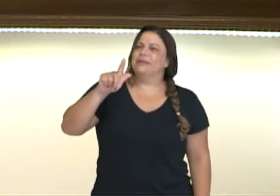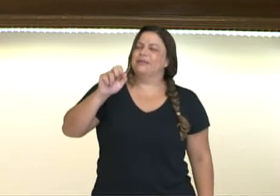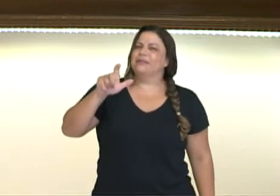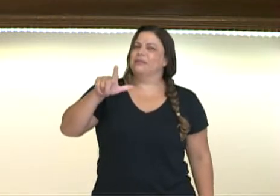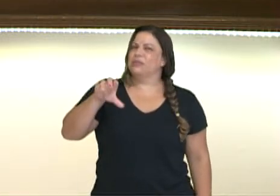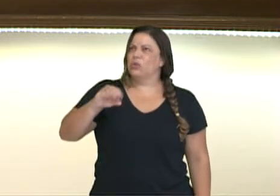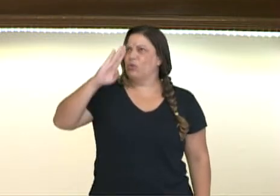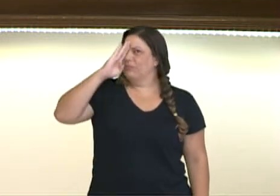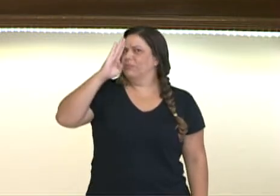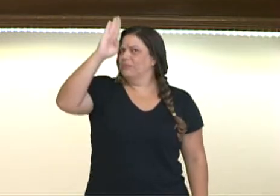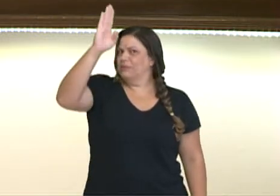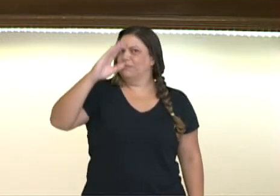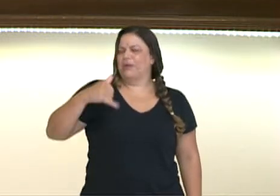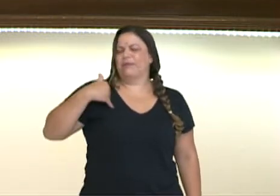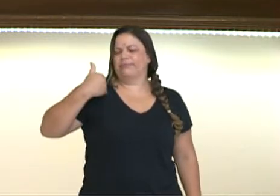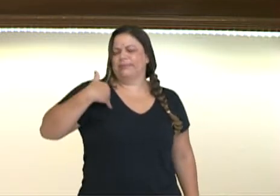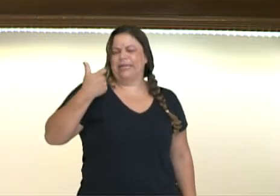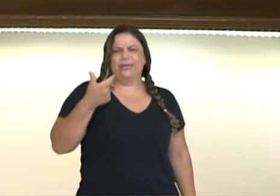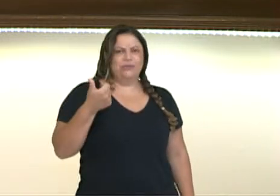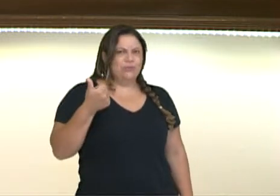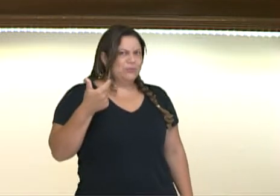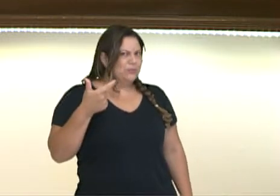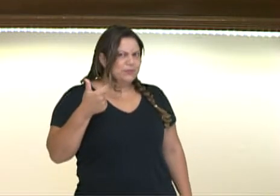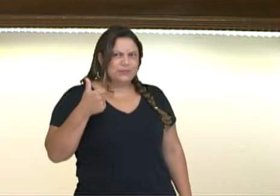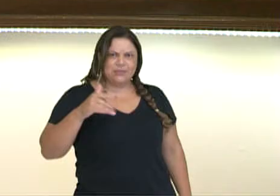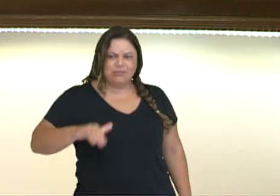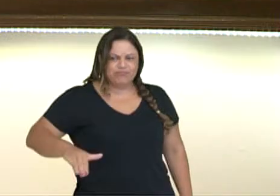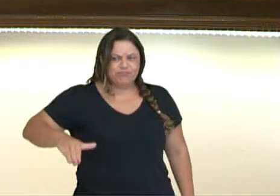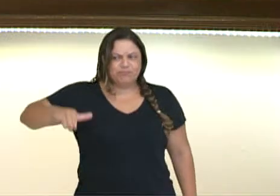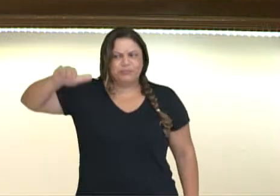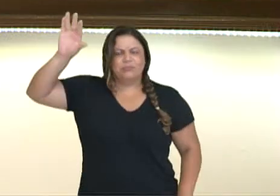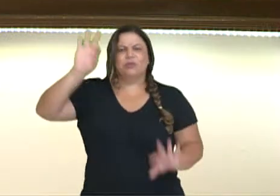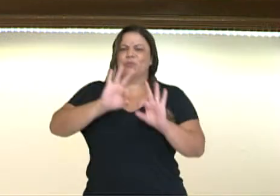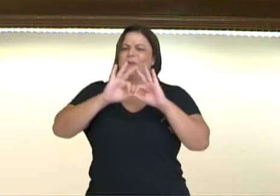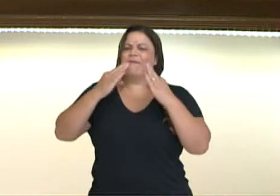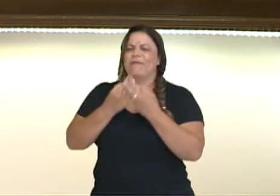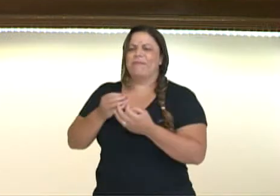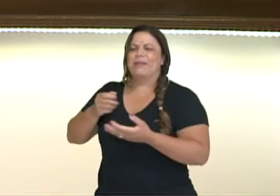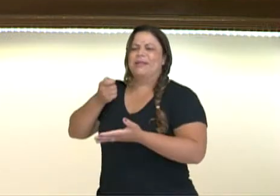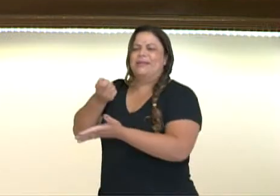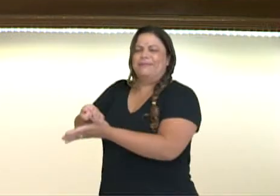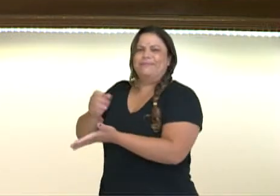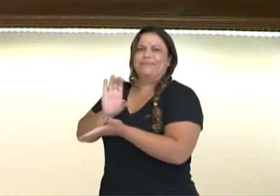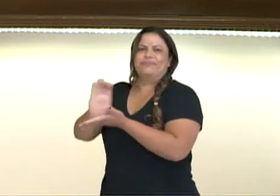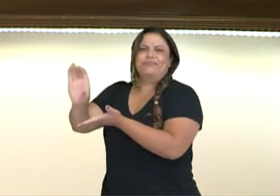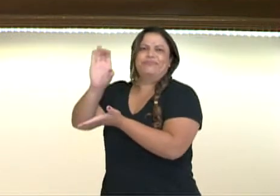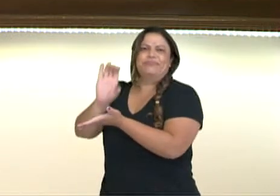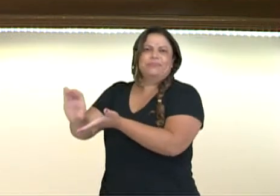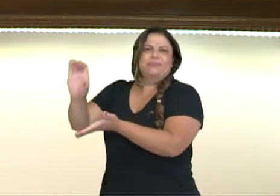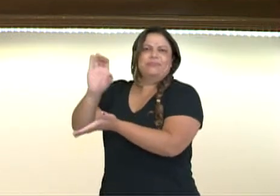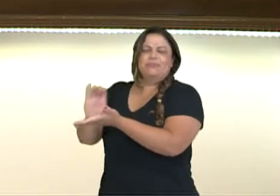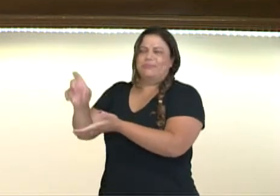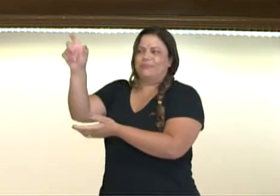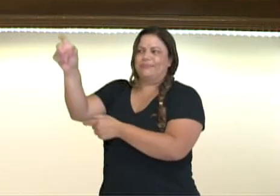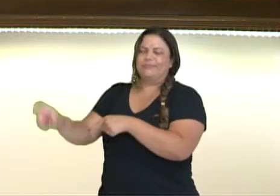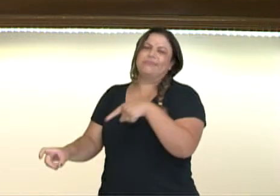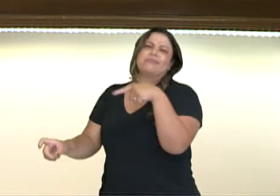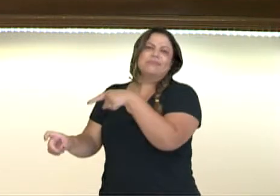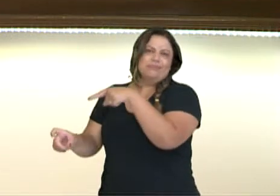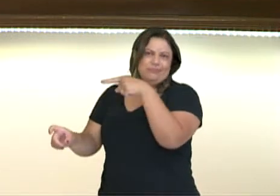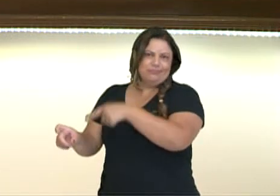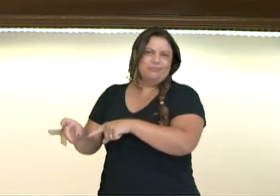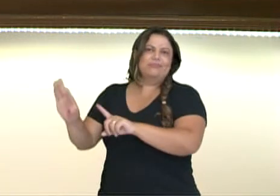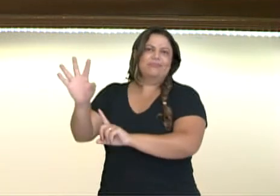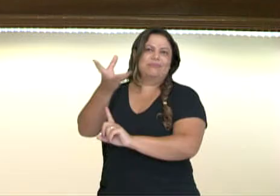era cliente, entre aspas, de uma família que investia dinheiro. E esse ato de investir dinheiro na arte é chamado